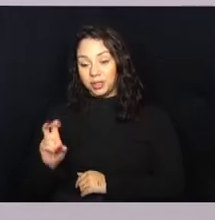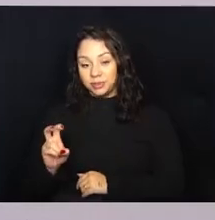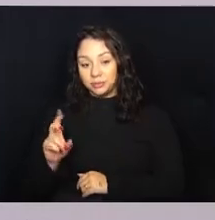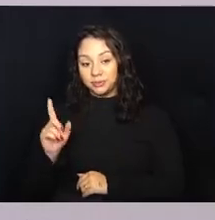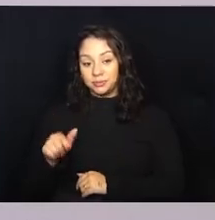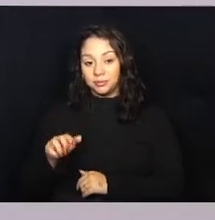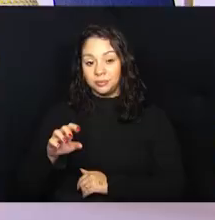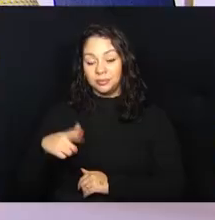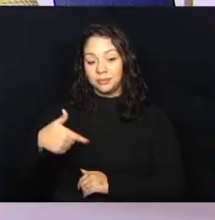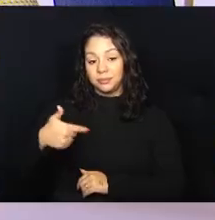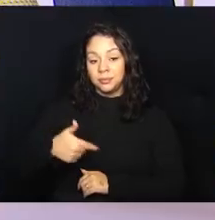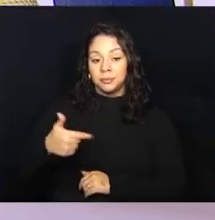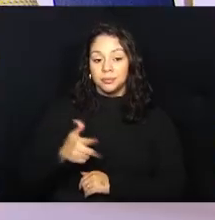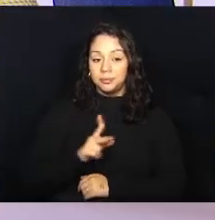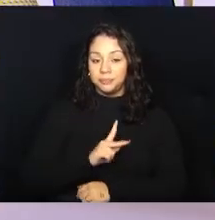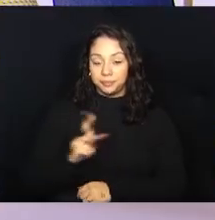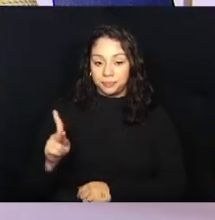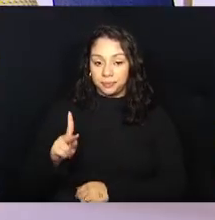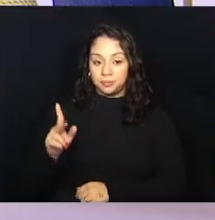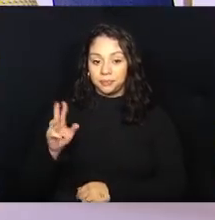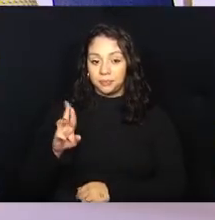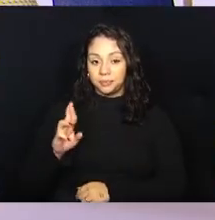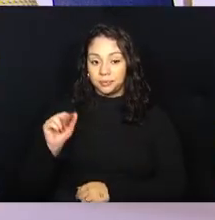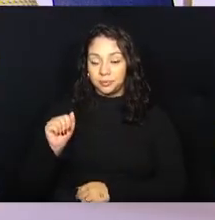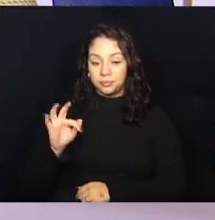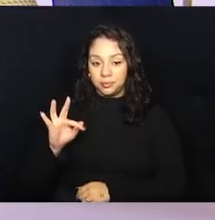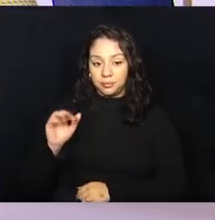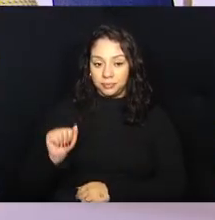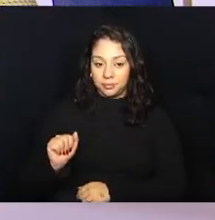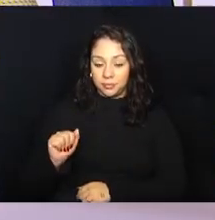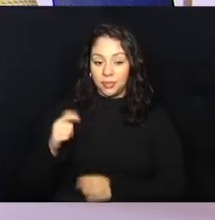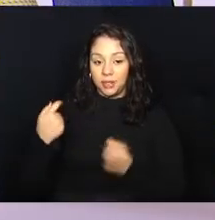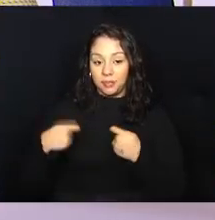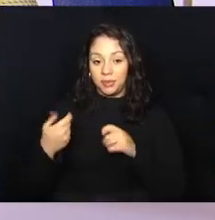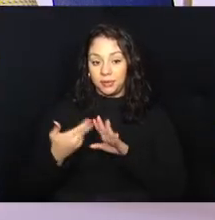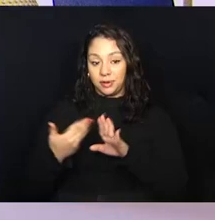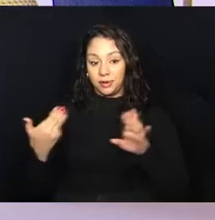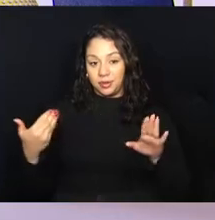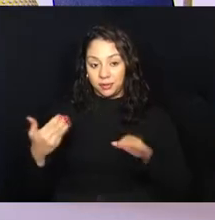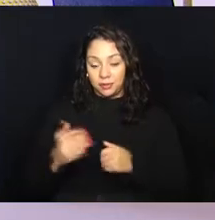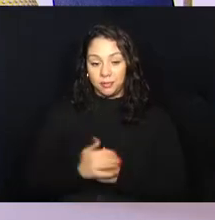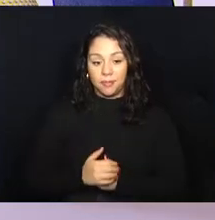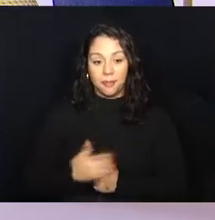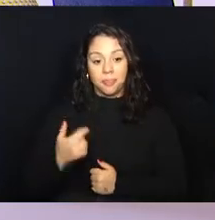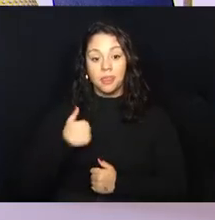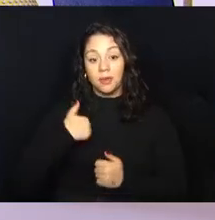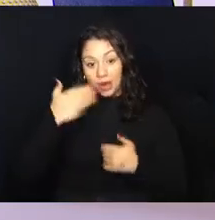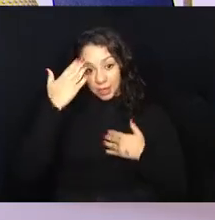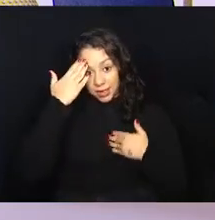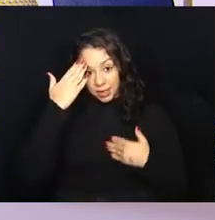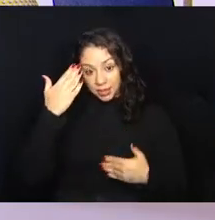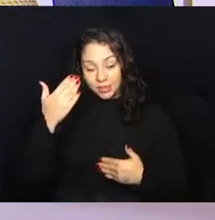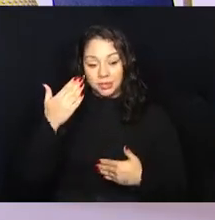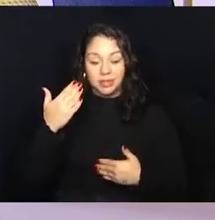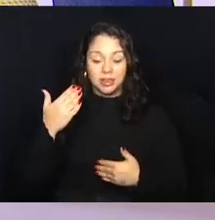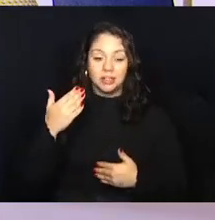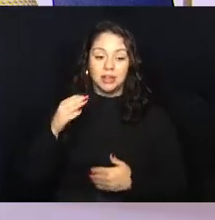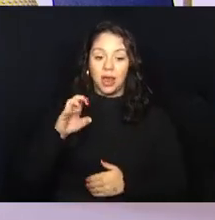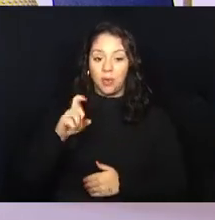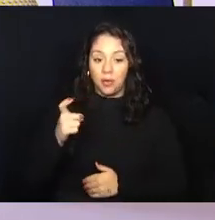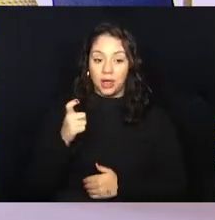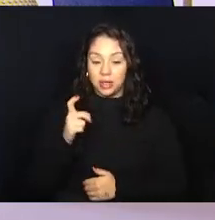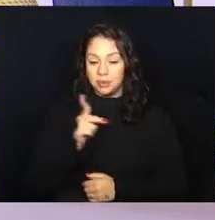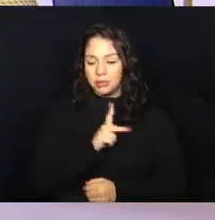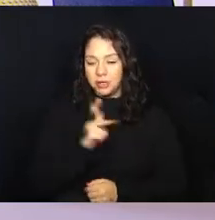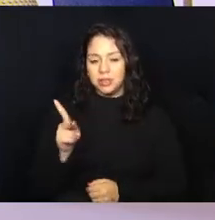2015 quando era vice do então Presidente e rafas em balde que se licenciou do cargo agradeço eu